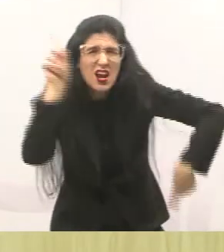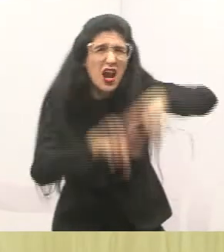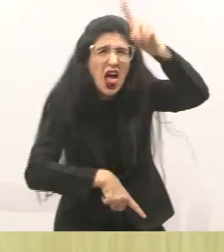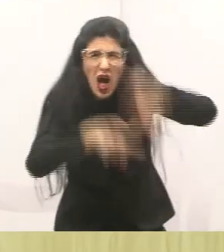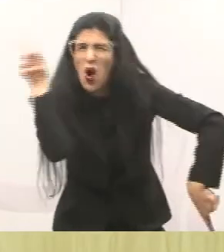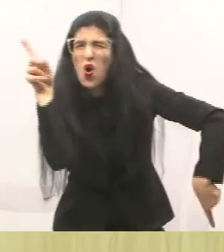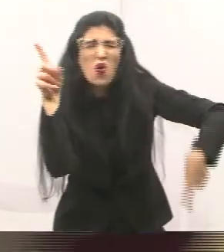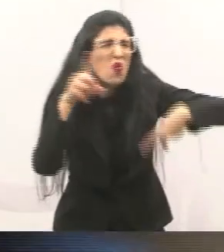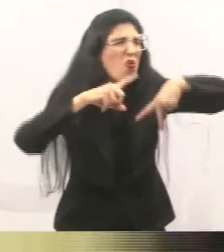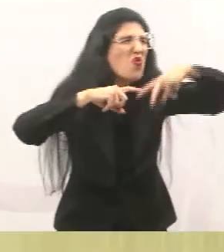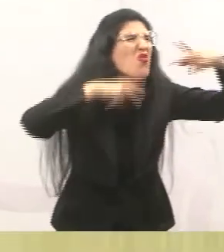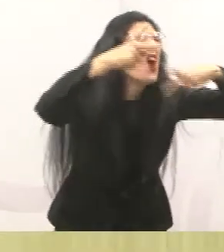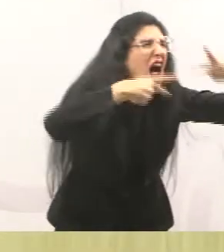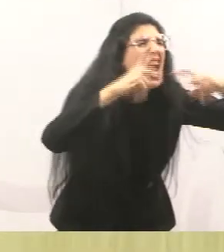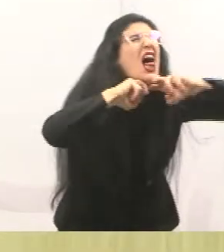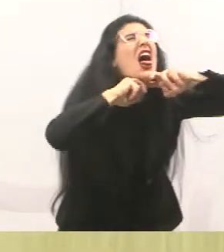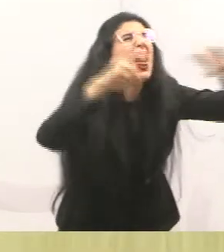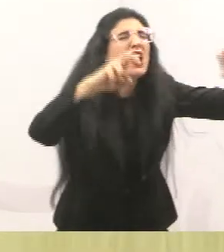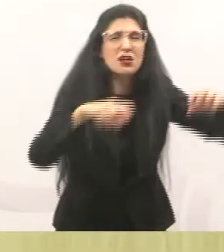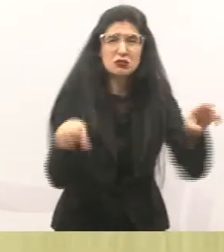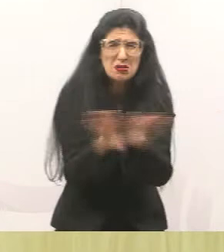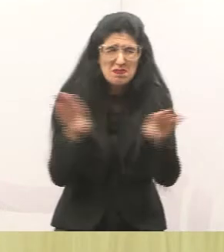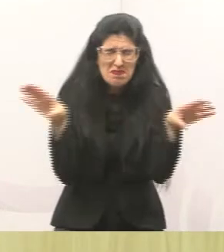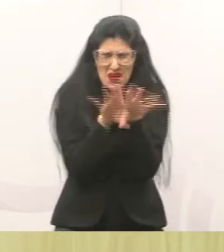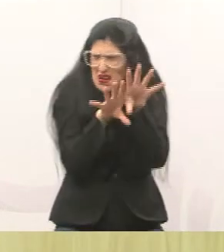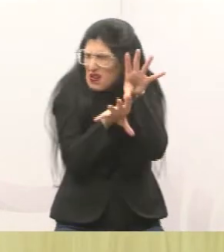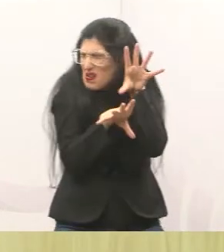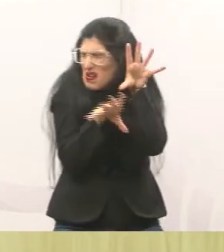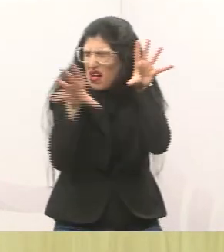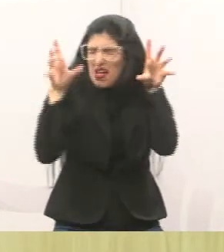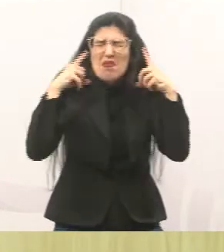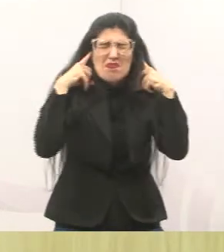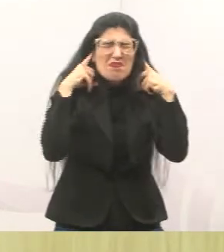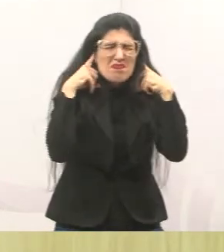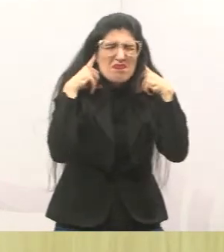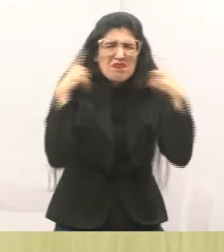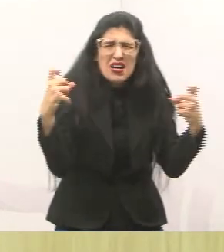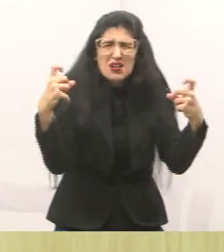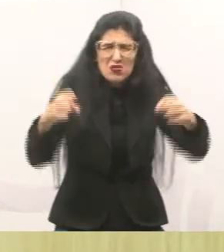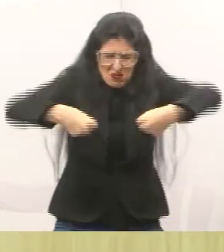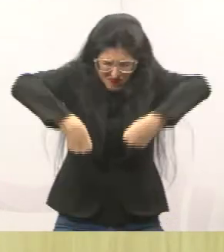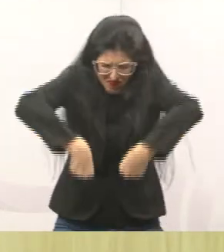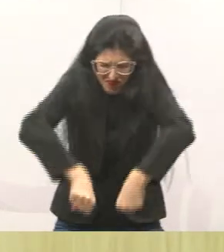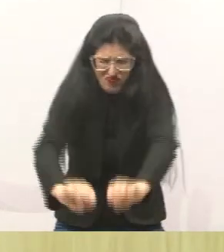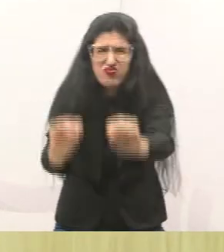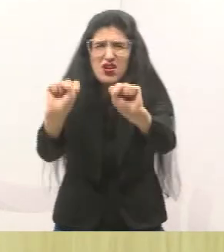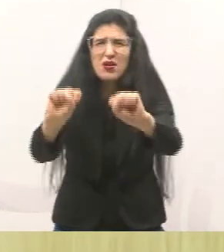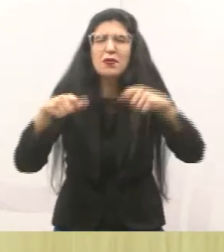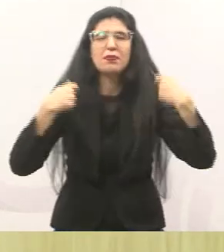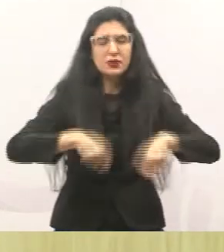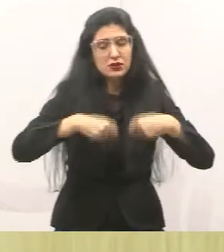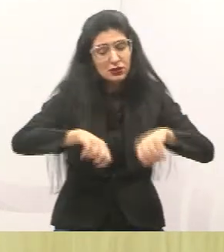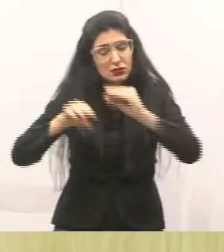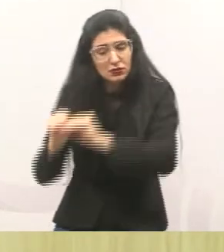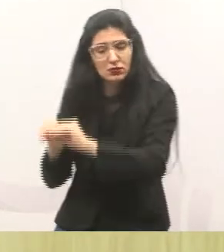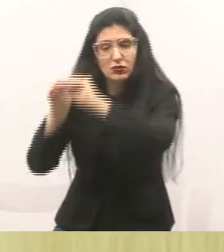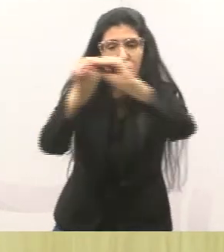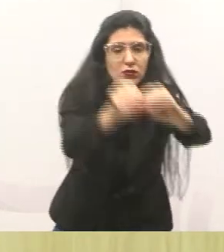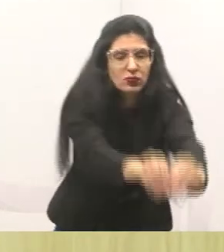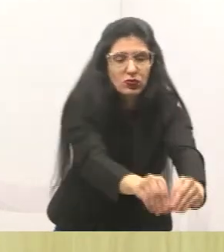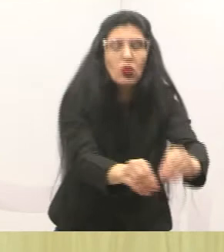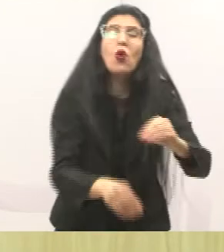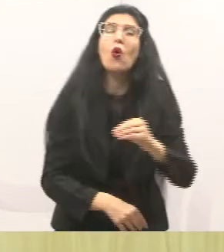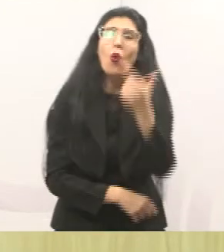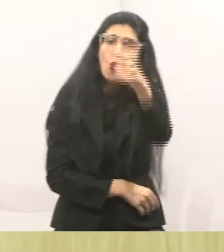que este estacionamento utilizado pelos motoboys seja direcionado para a rua Olímpio Catão, que se encontra numa área empresarial e não